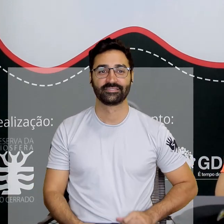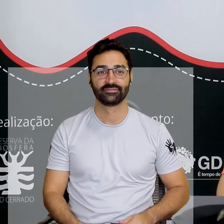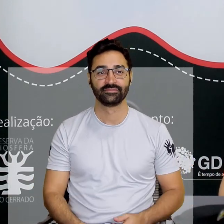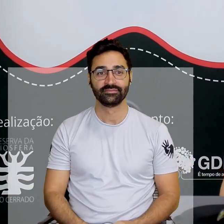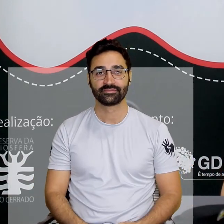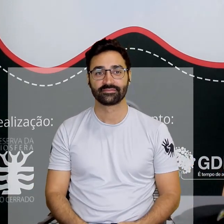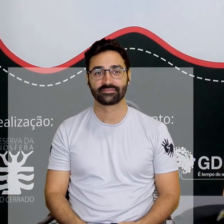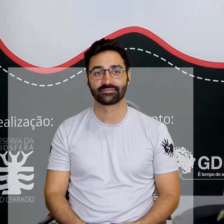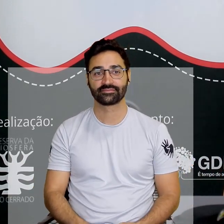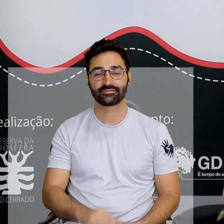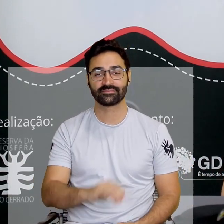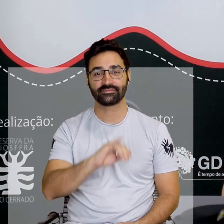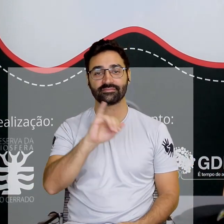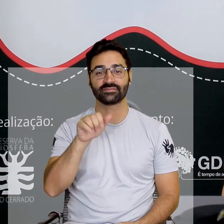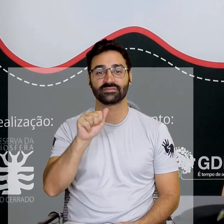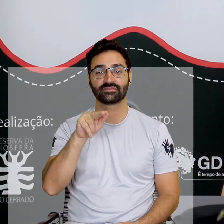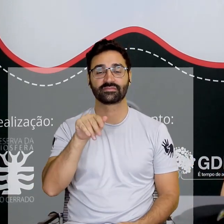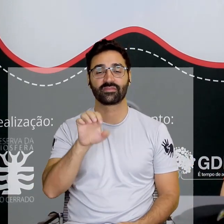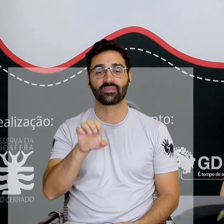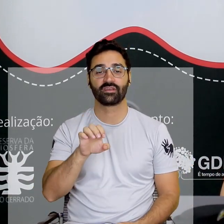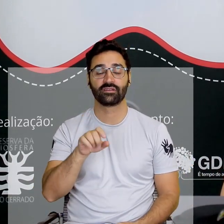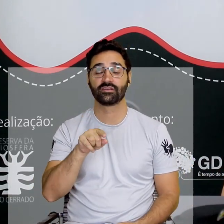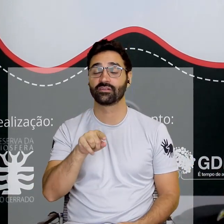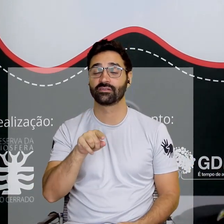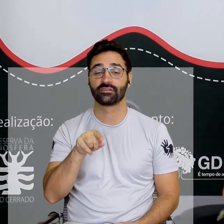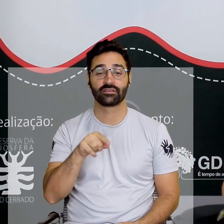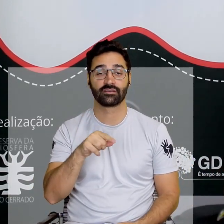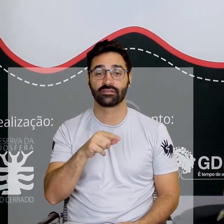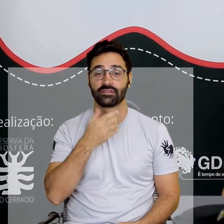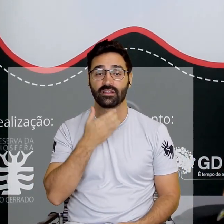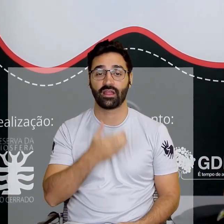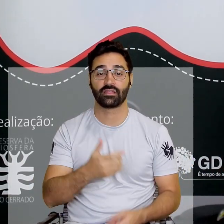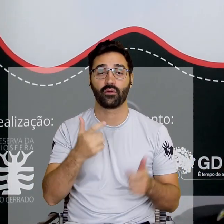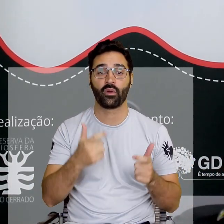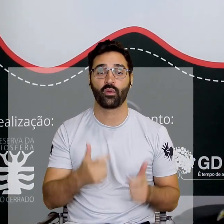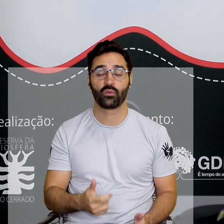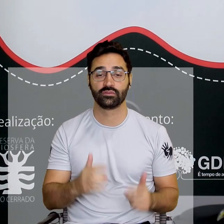Jaqueline vai me falar onde você passa o Natal, na casa de quem?